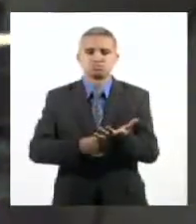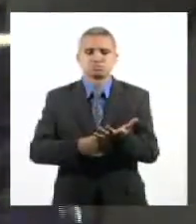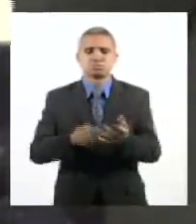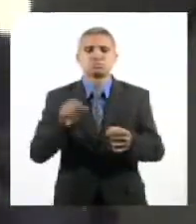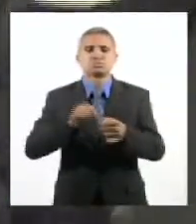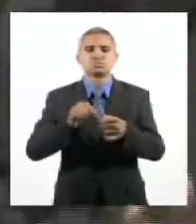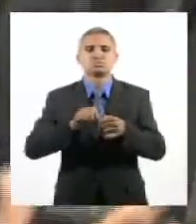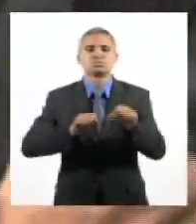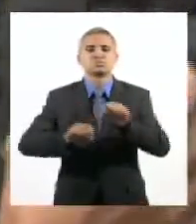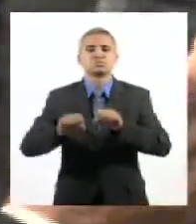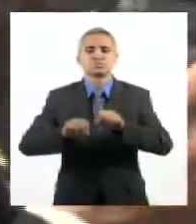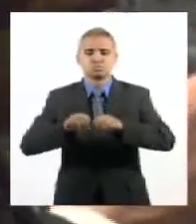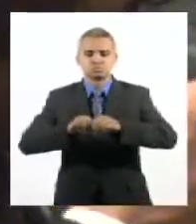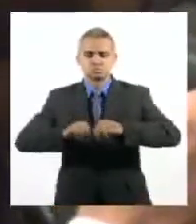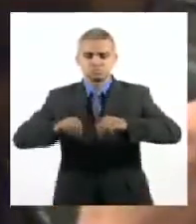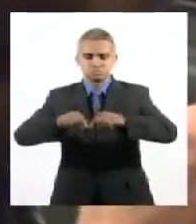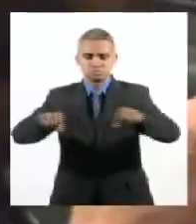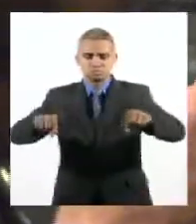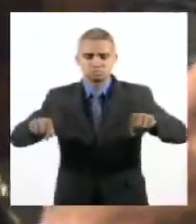de tratamento de água,